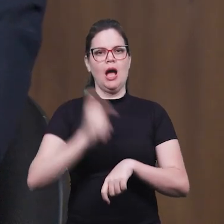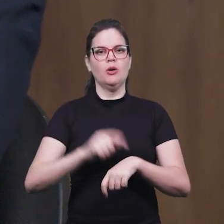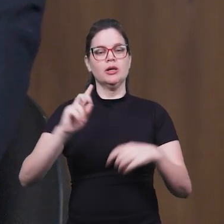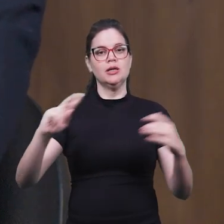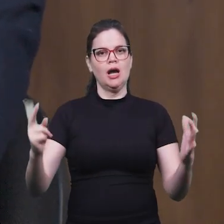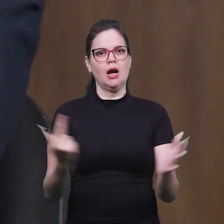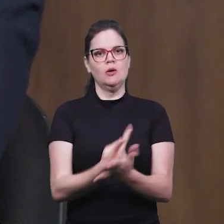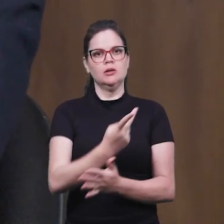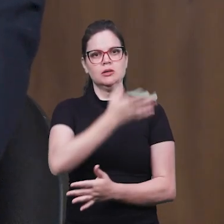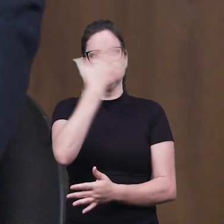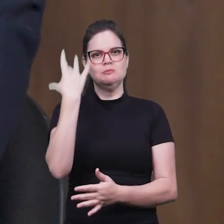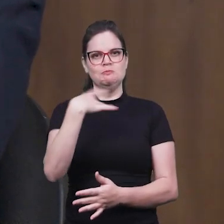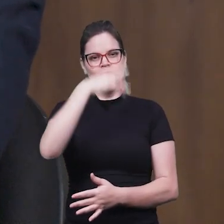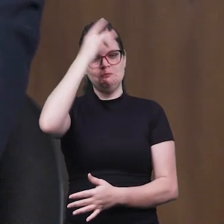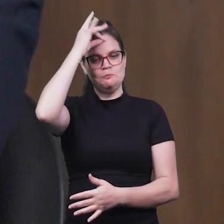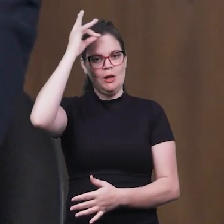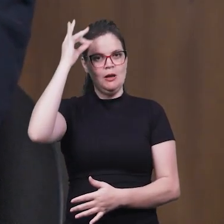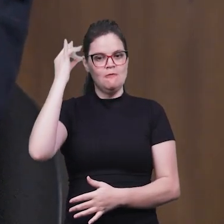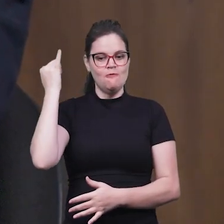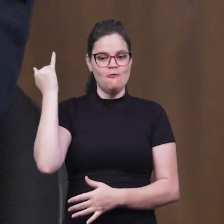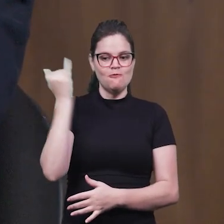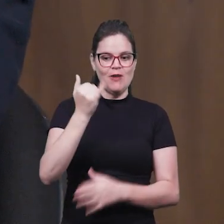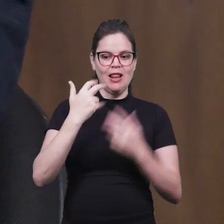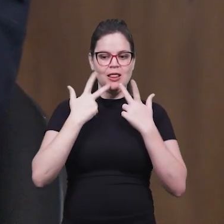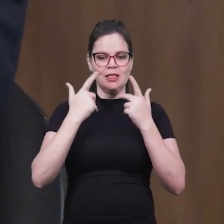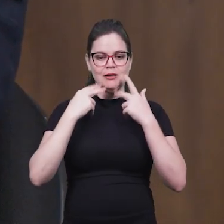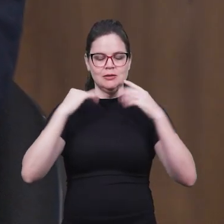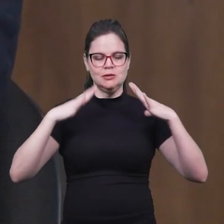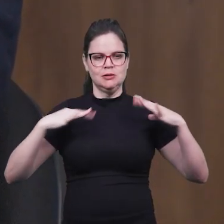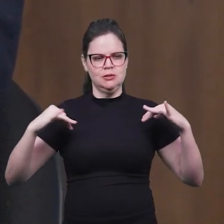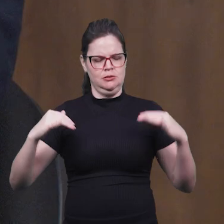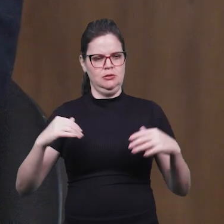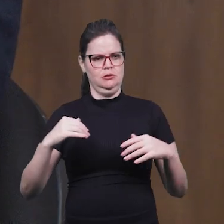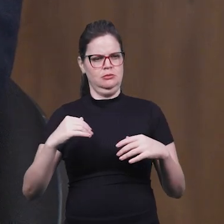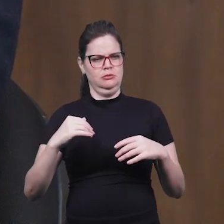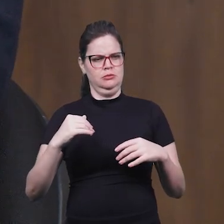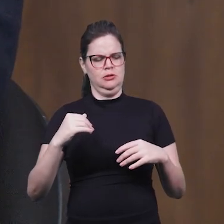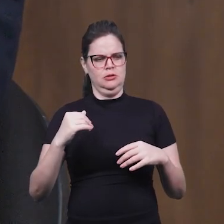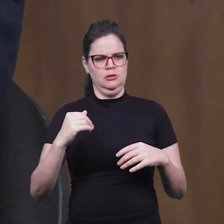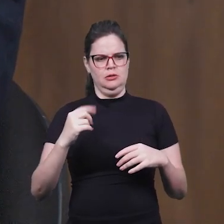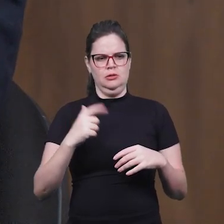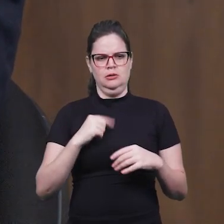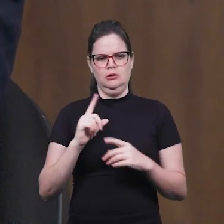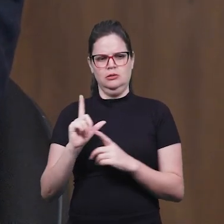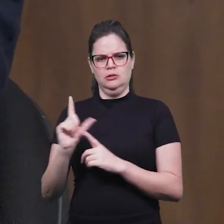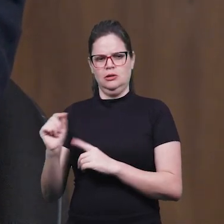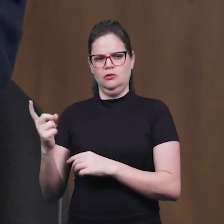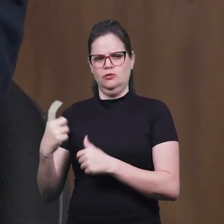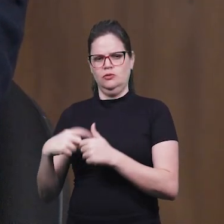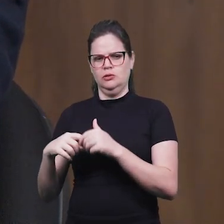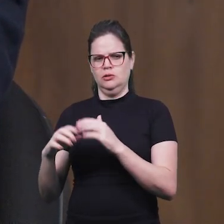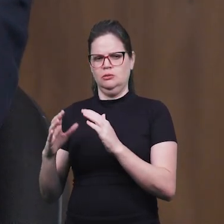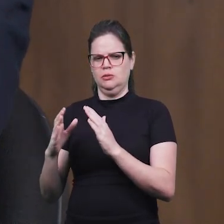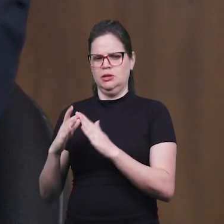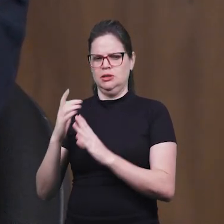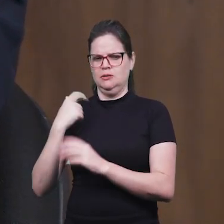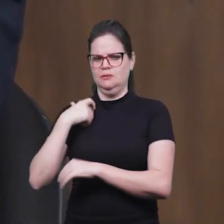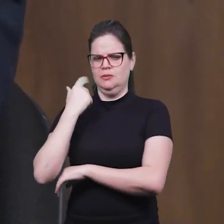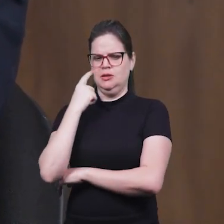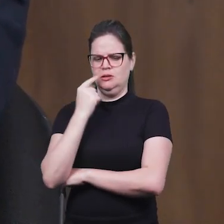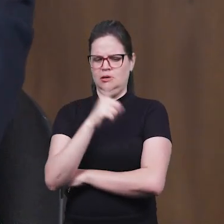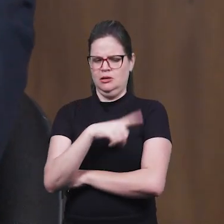dali, cheguei lá fora e disse, esse pessoal tem uma coisa diferente. Eu cheguei em casa, minha mãe era muito